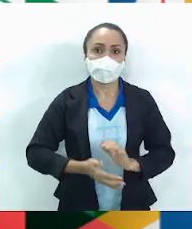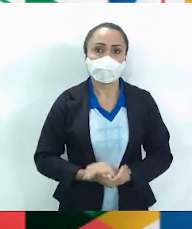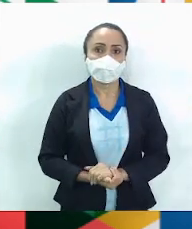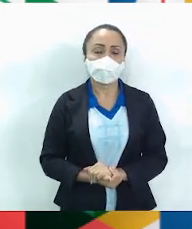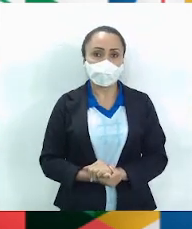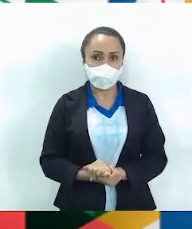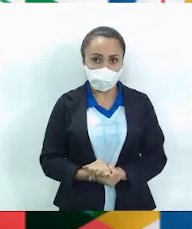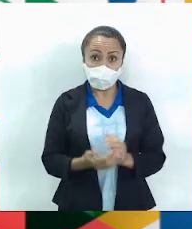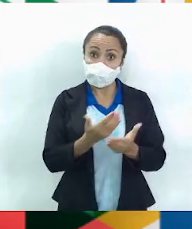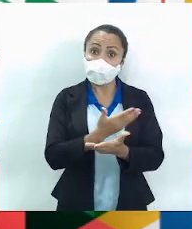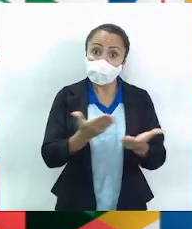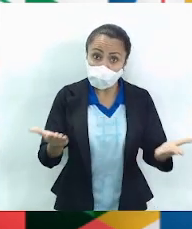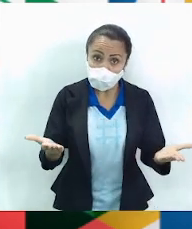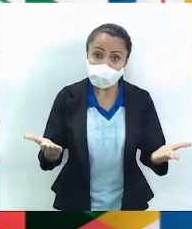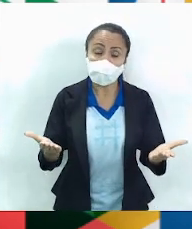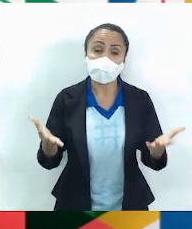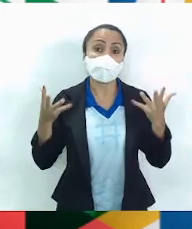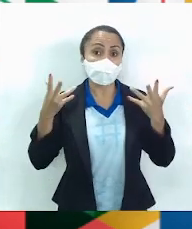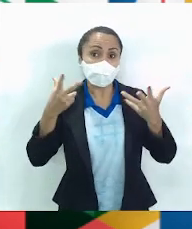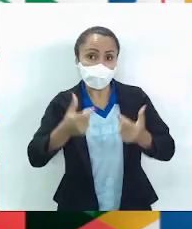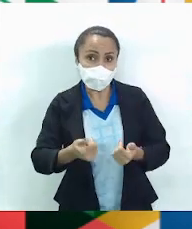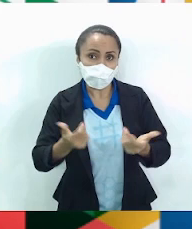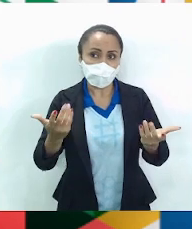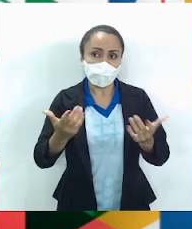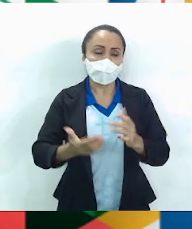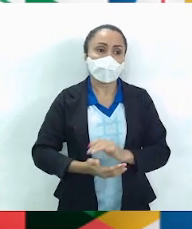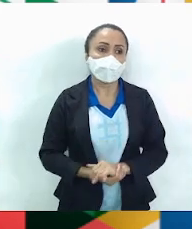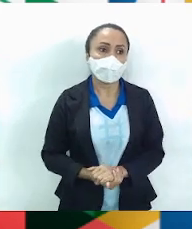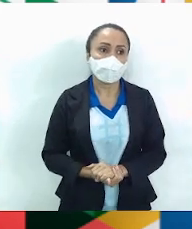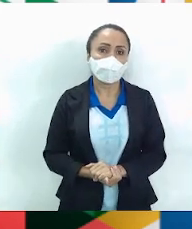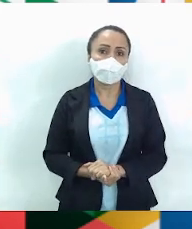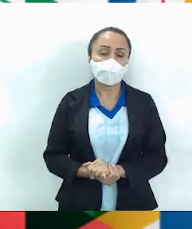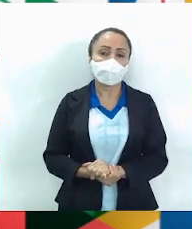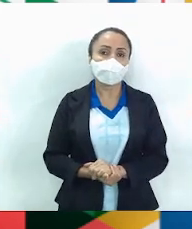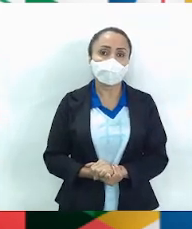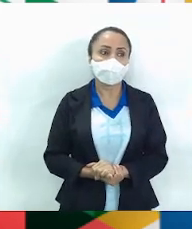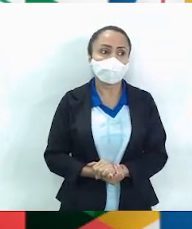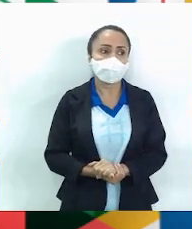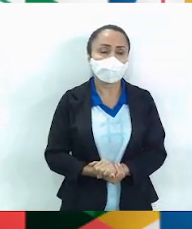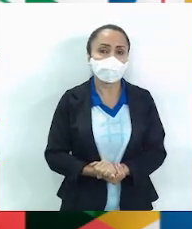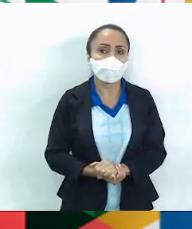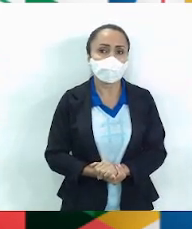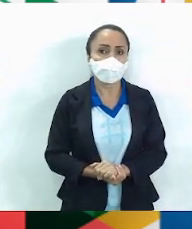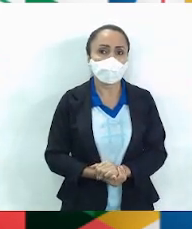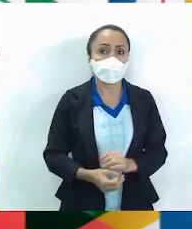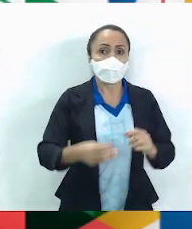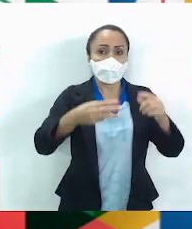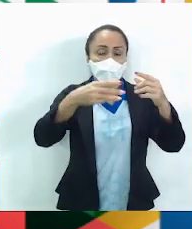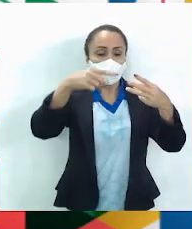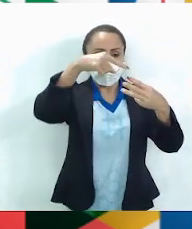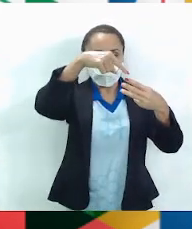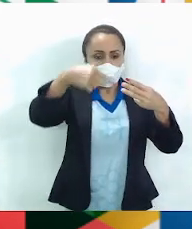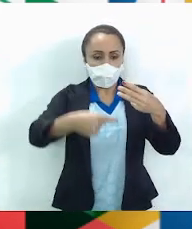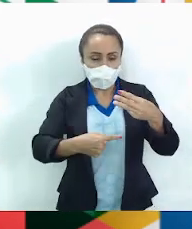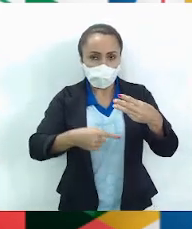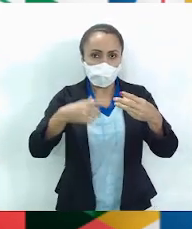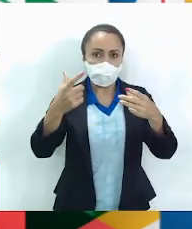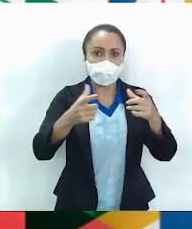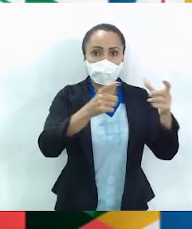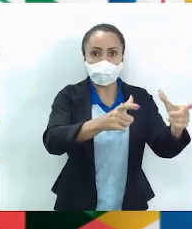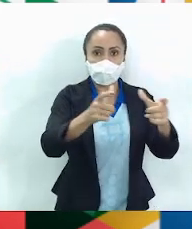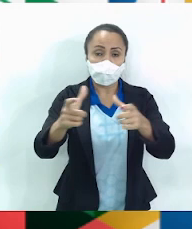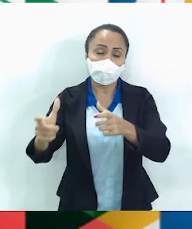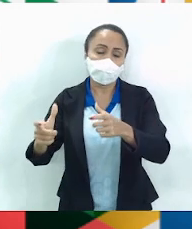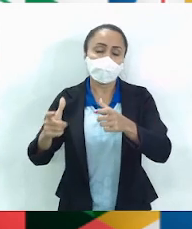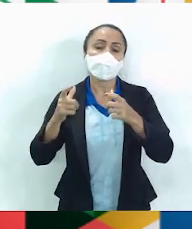está falando sobre o nosso maravilhoso Porto Digital, não é? 3 dos principais parques tecnológicos do